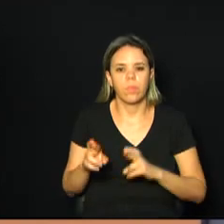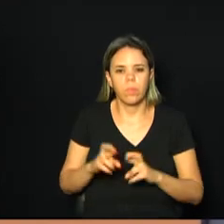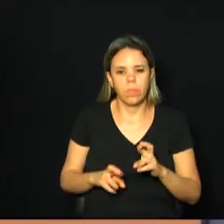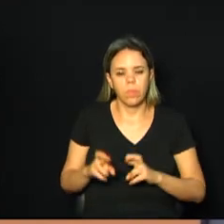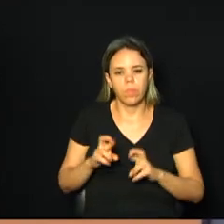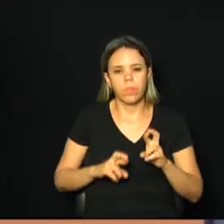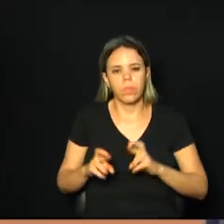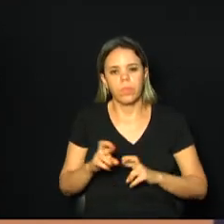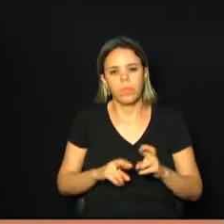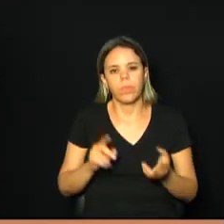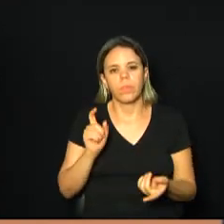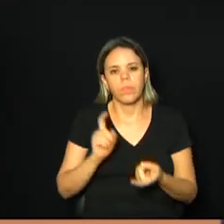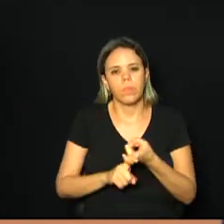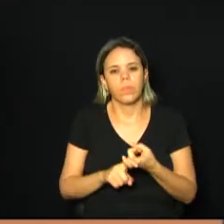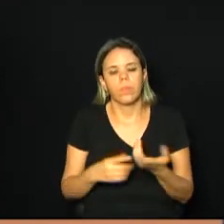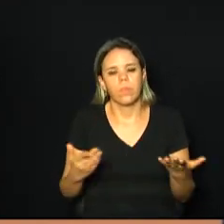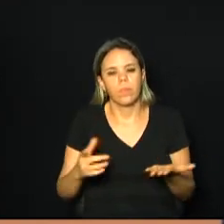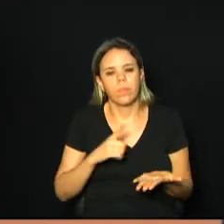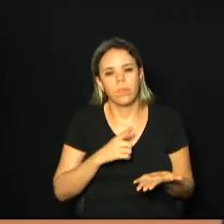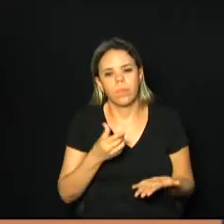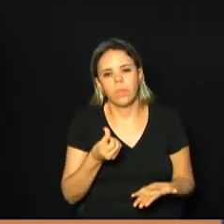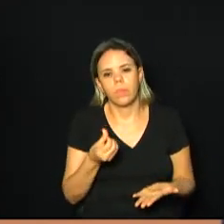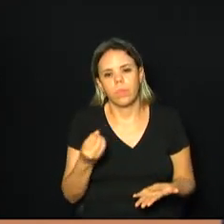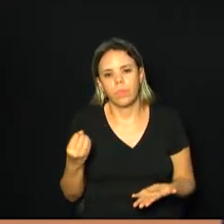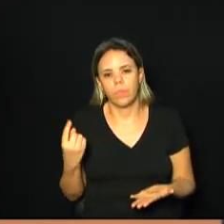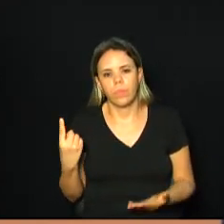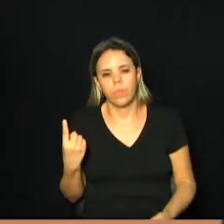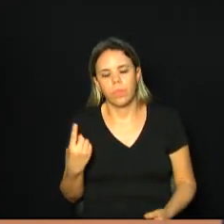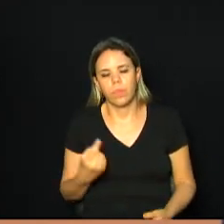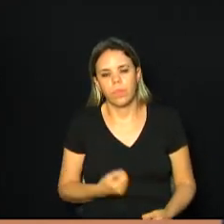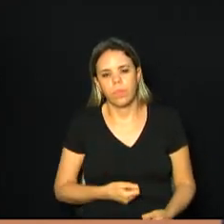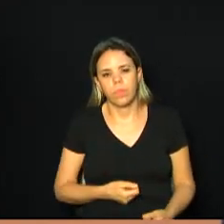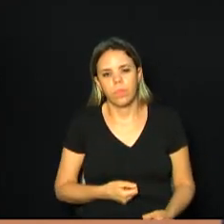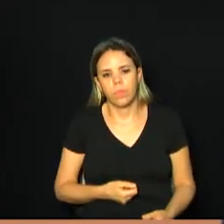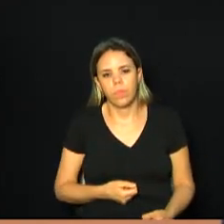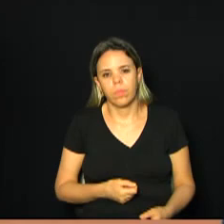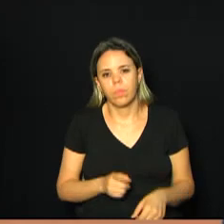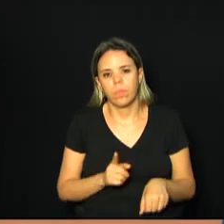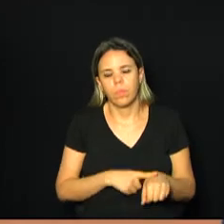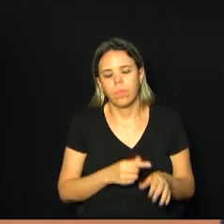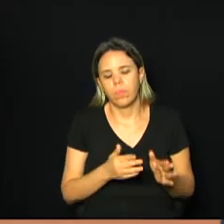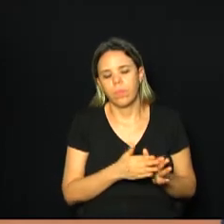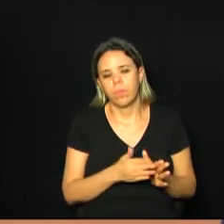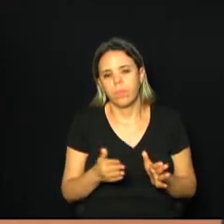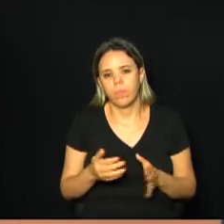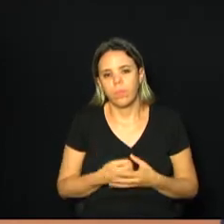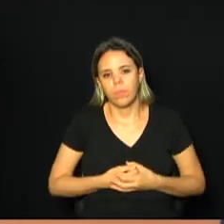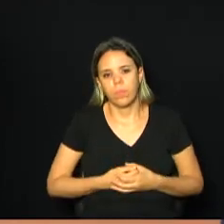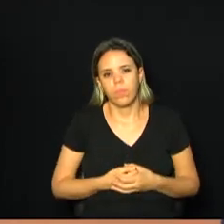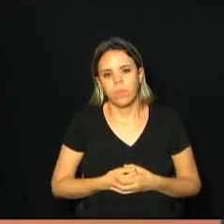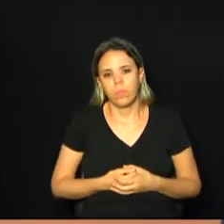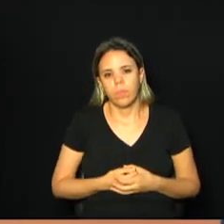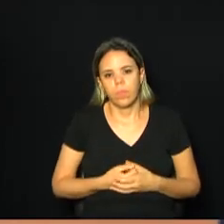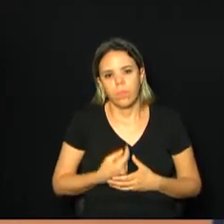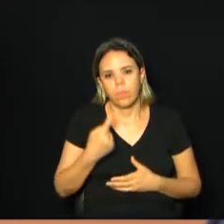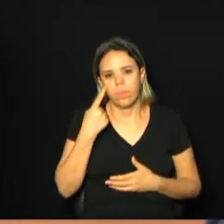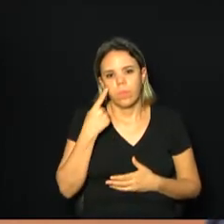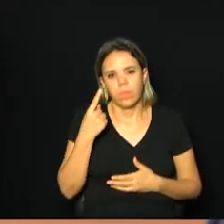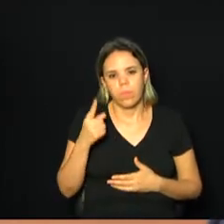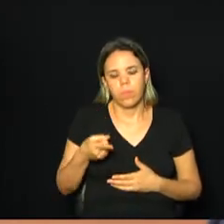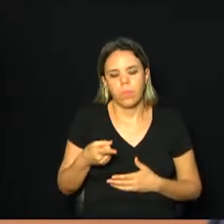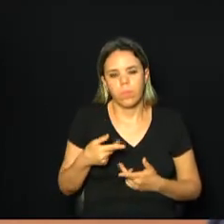fiscalizadas e punidas, né? Agora nós temos 601, né? Com esse intervalo já foi 601. Para você ver como que